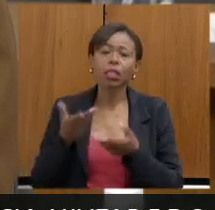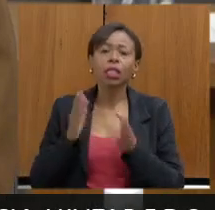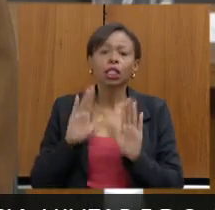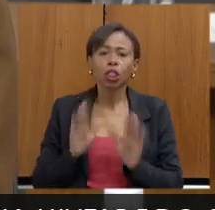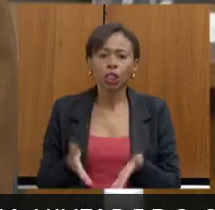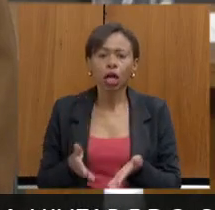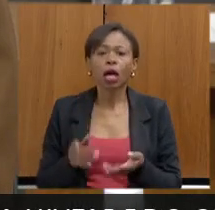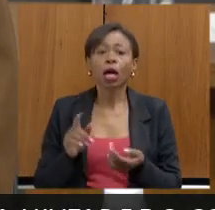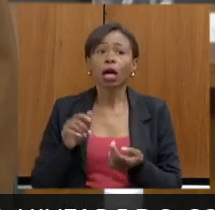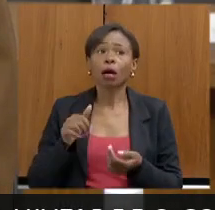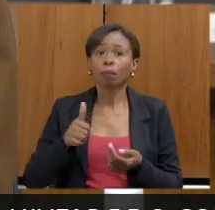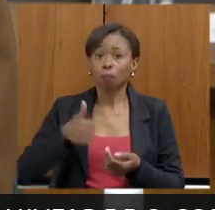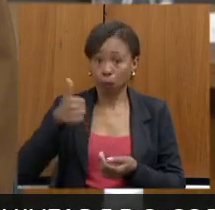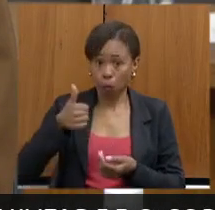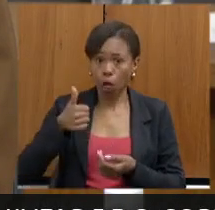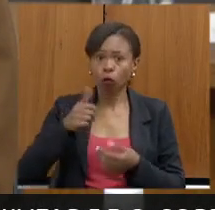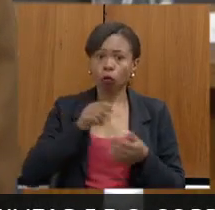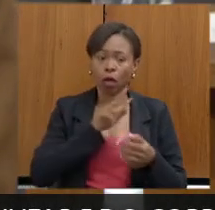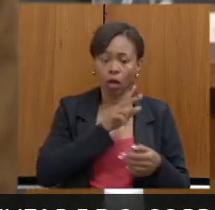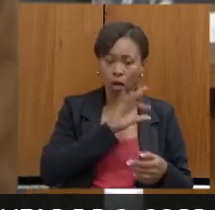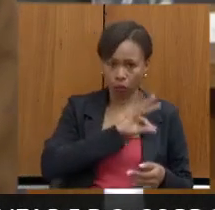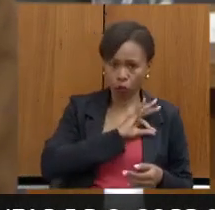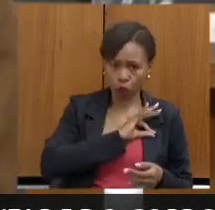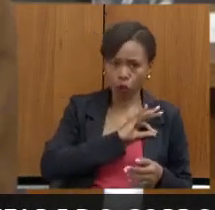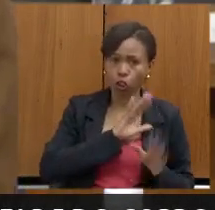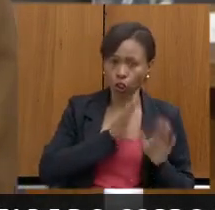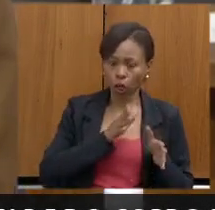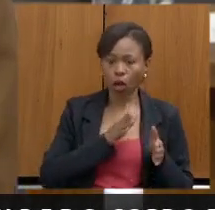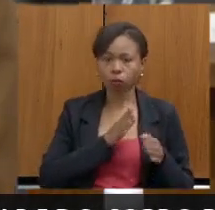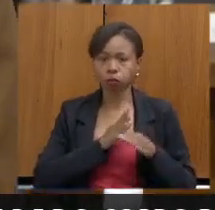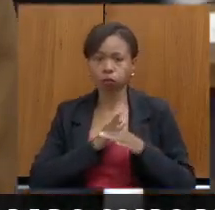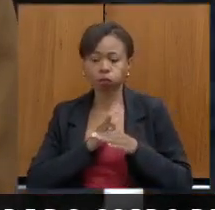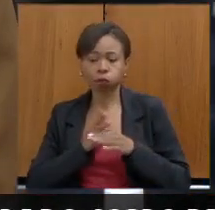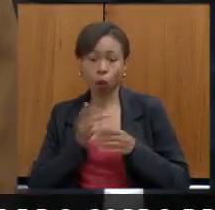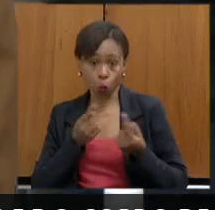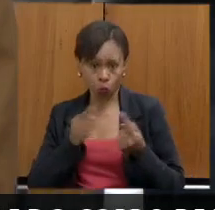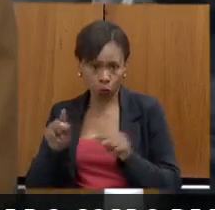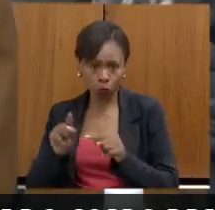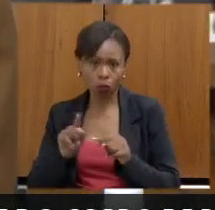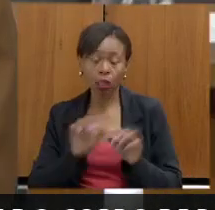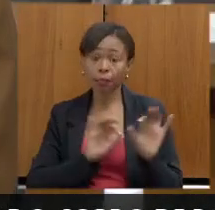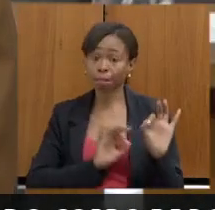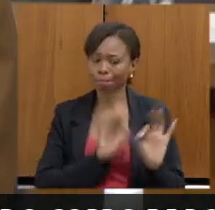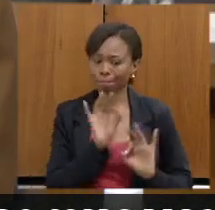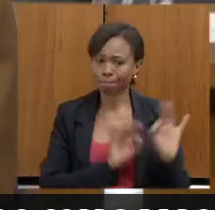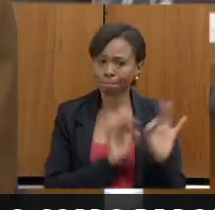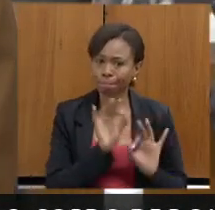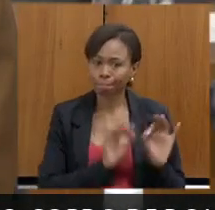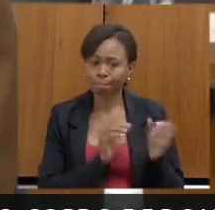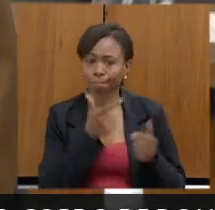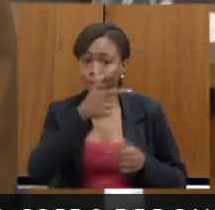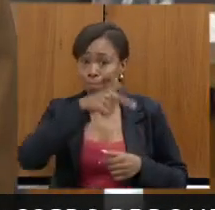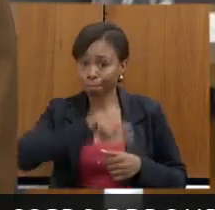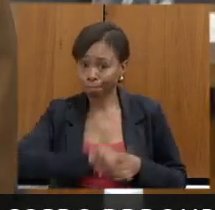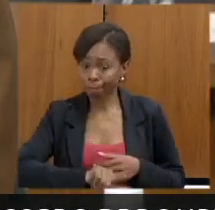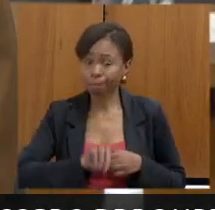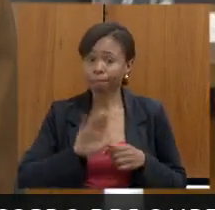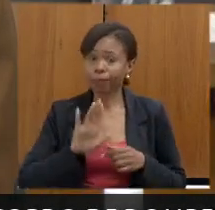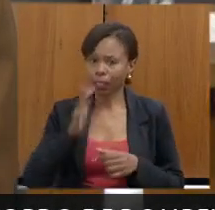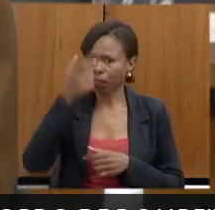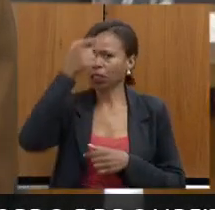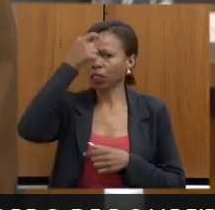primeira uma primeira intervenção a gente já refez as orientações e nós estamos aí ciente né mais uma vez de forma